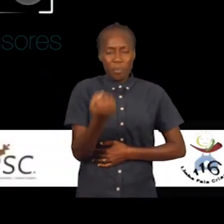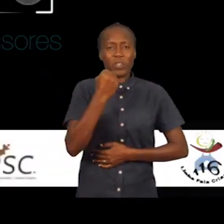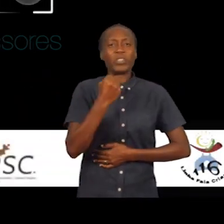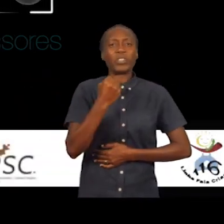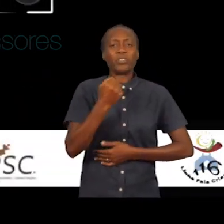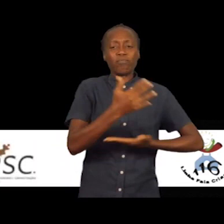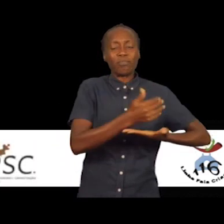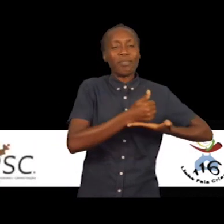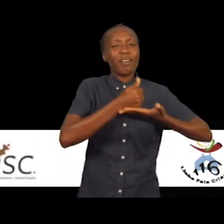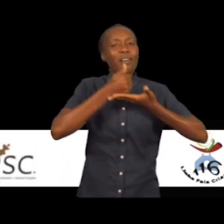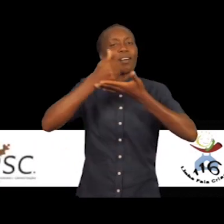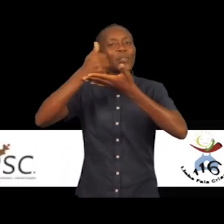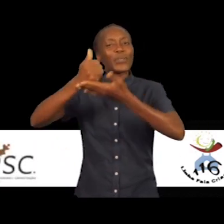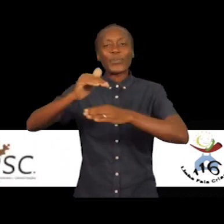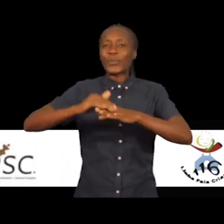a